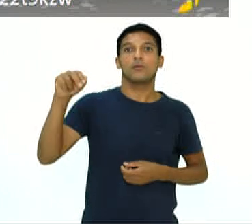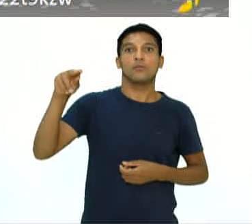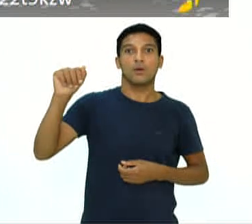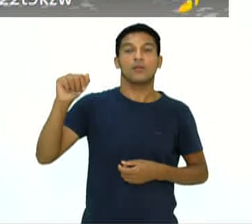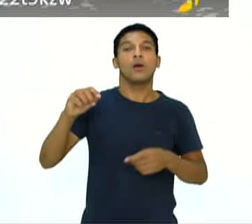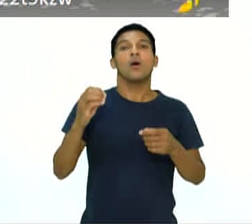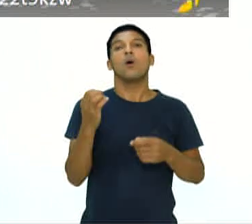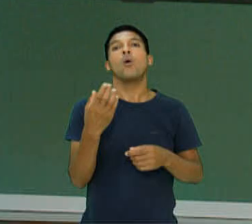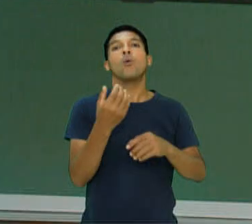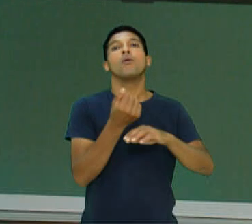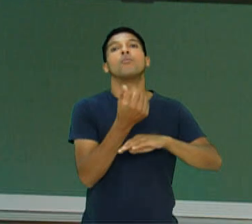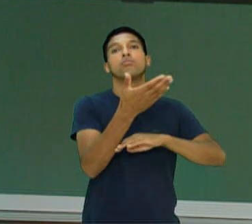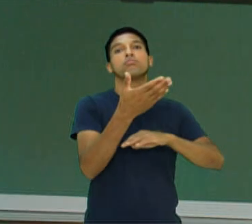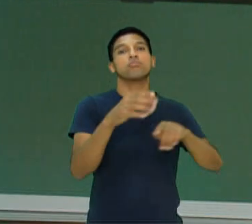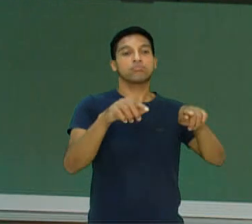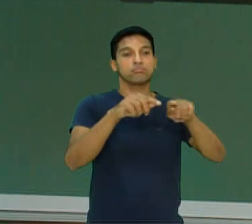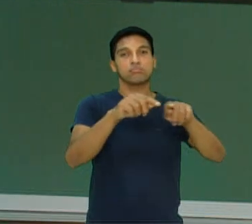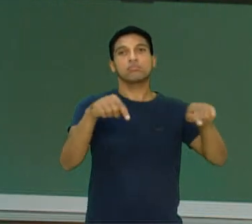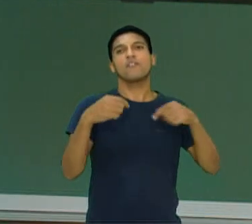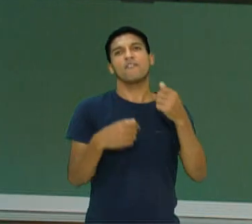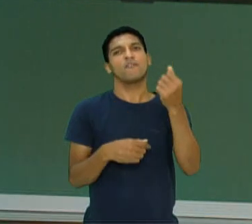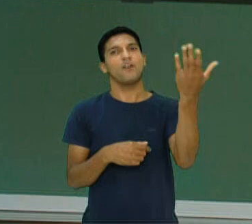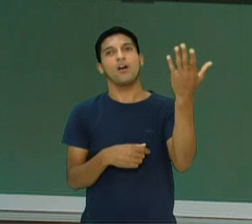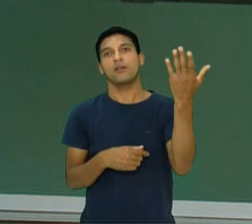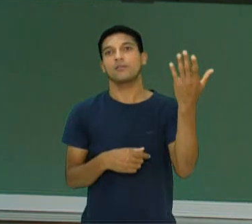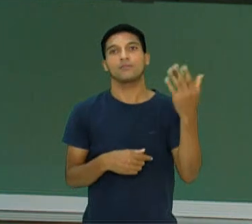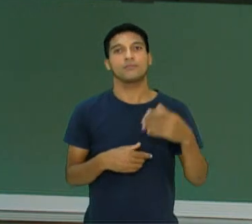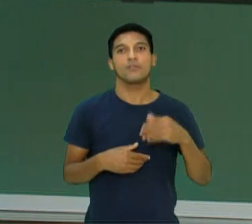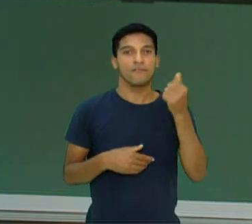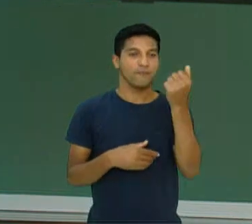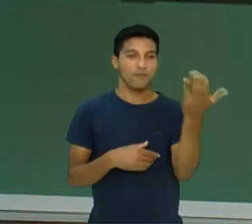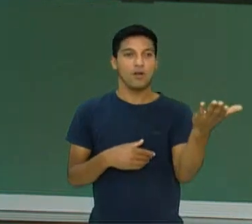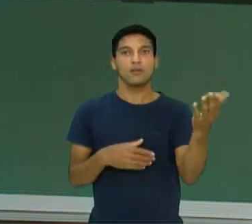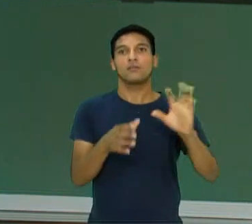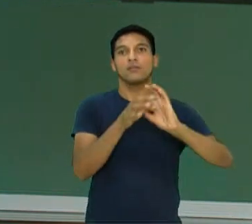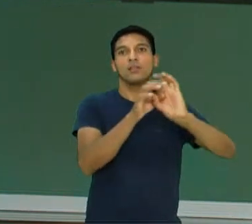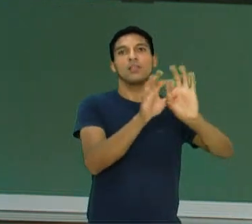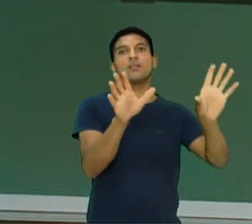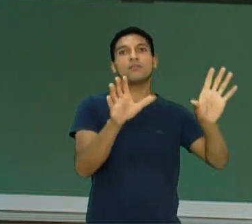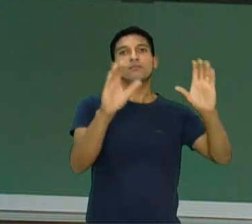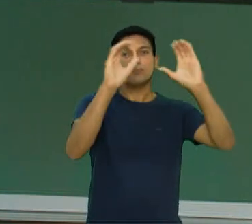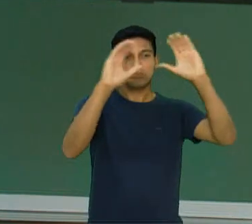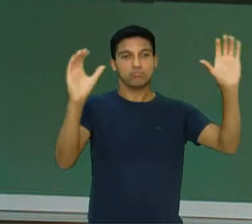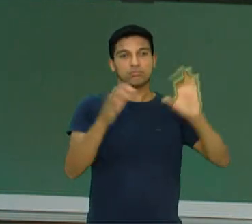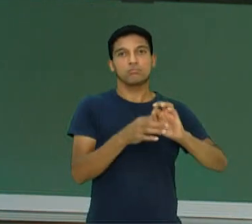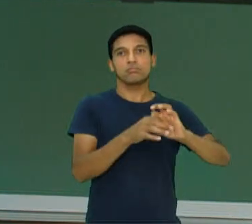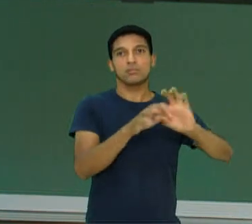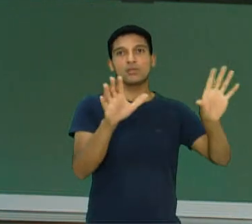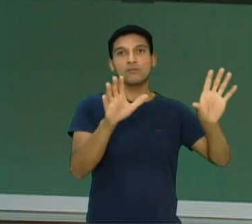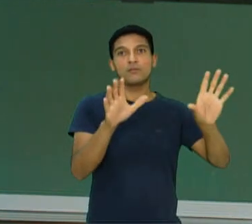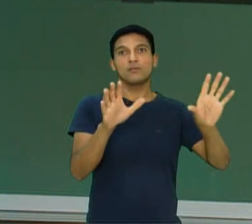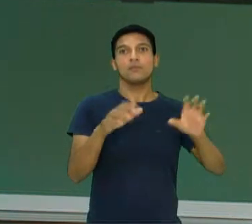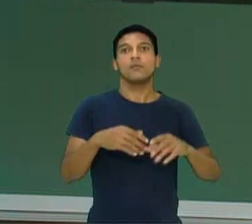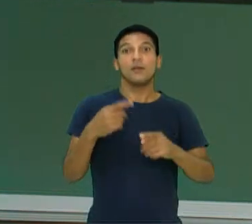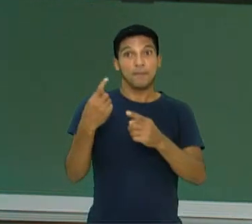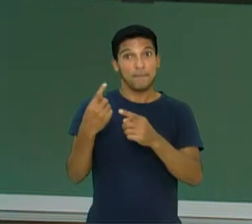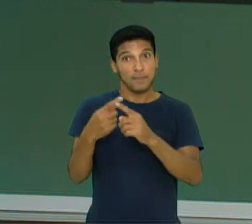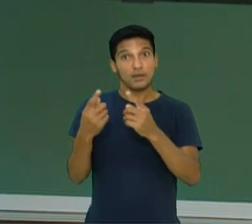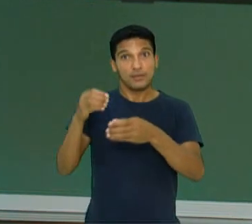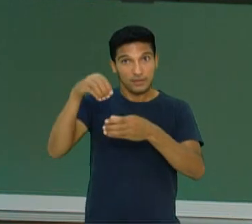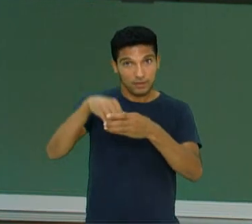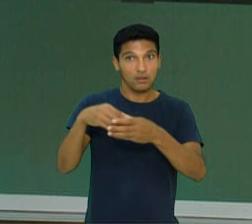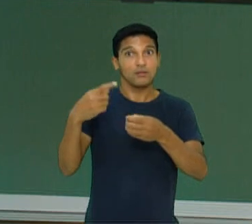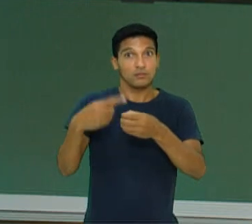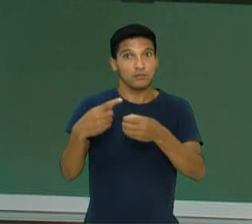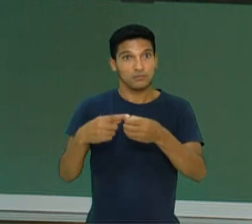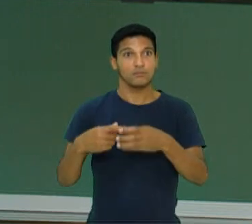temos as duas possibilidades, ambientes fechados ou ambientes abertos, mas dentro de uma realidade urbana, de cidade,